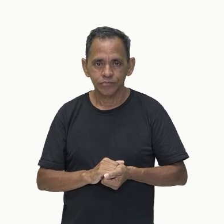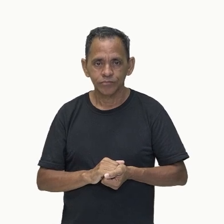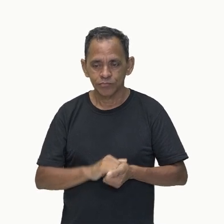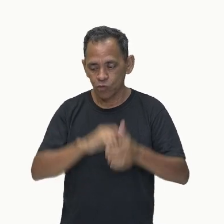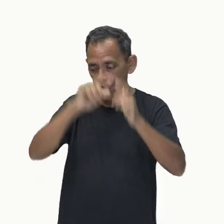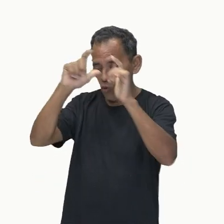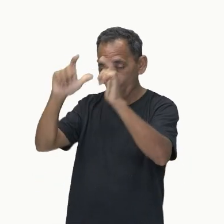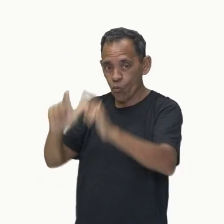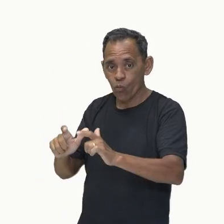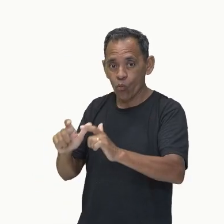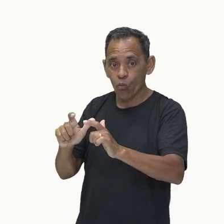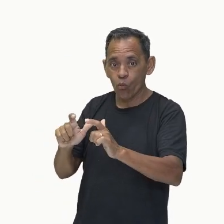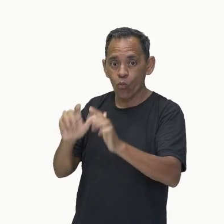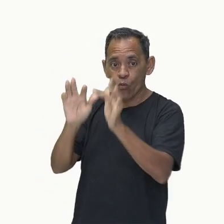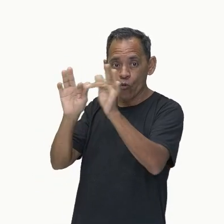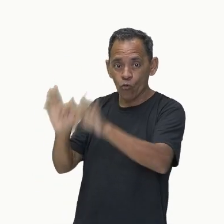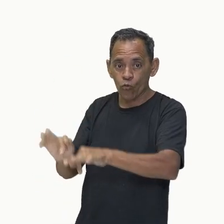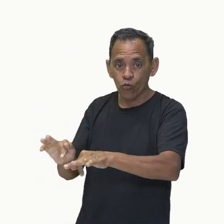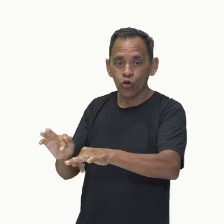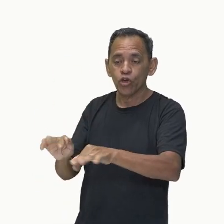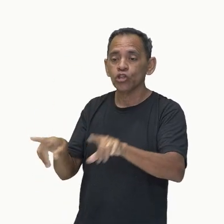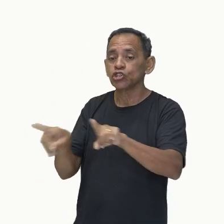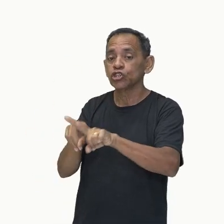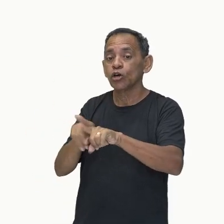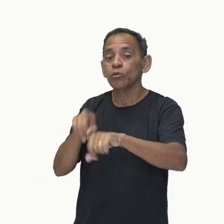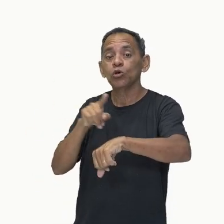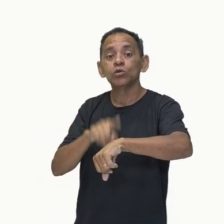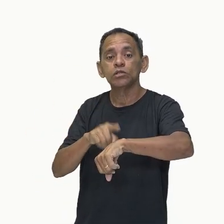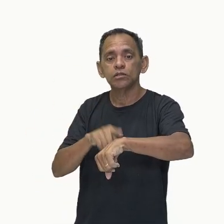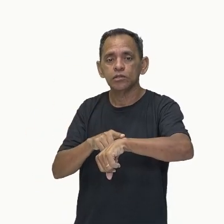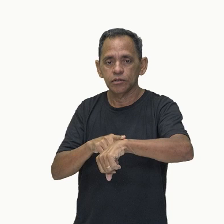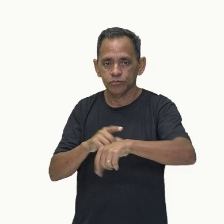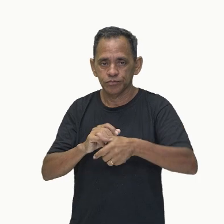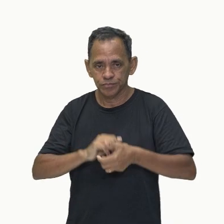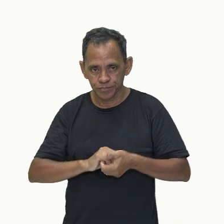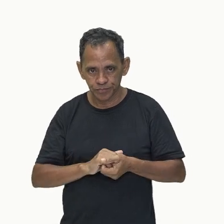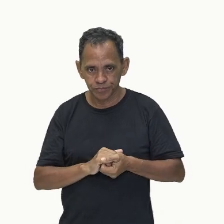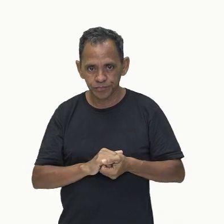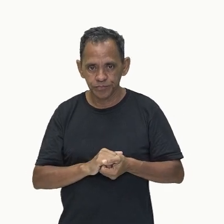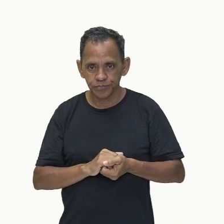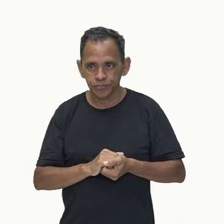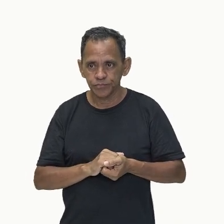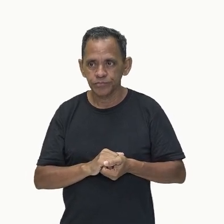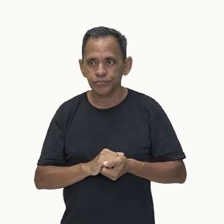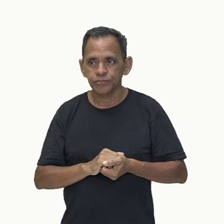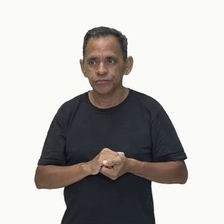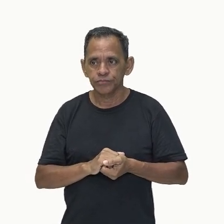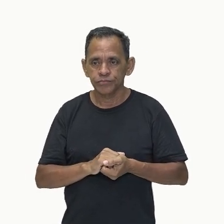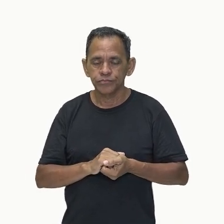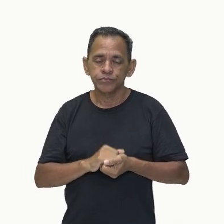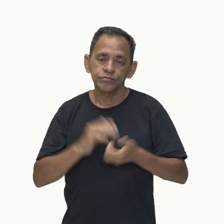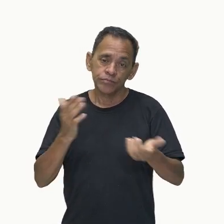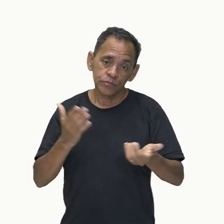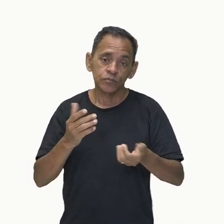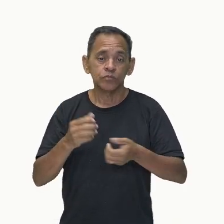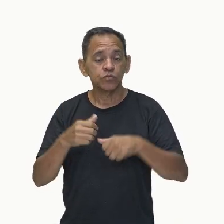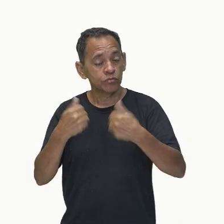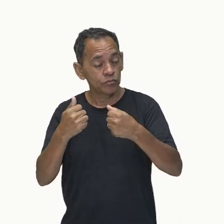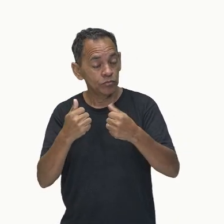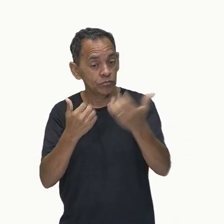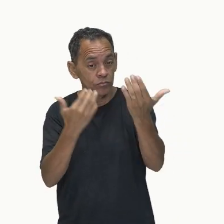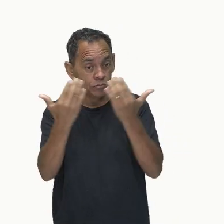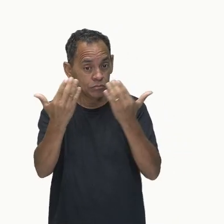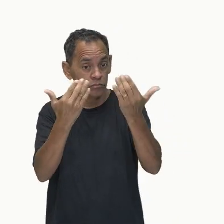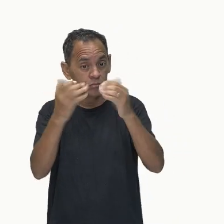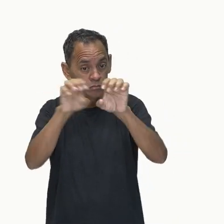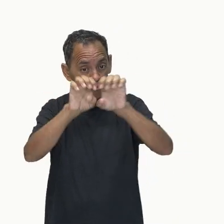Igual. E o tempo. O tempo também está aqui, tá, pessoal? O tempo também está aqui. Então, você só faz comparar essas duas equações. É